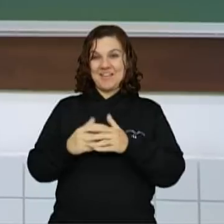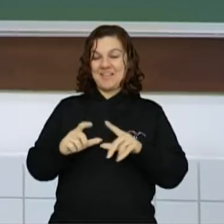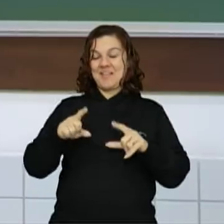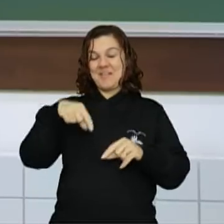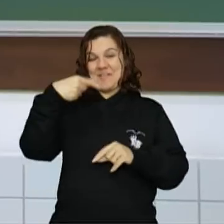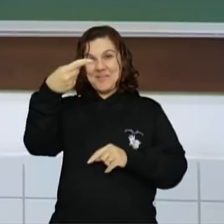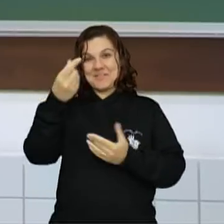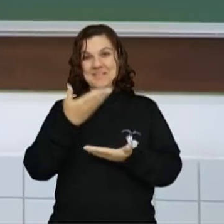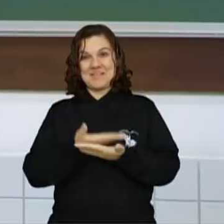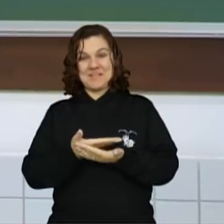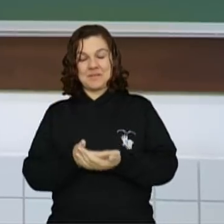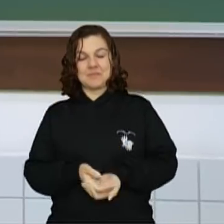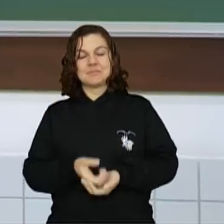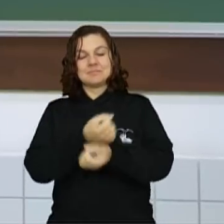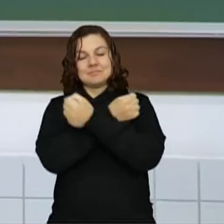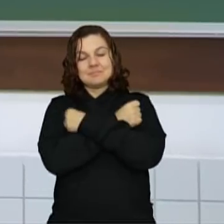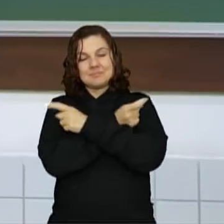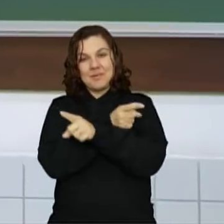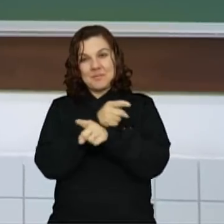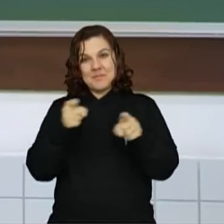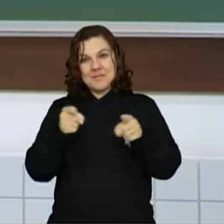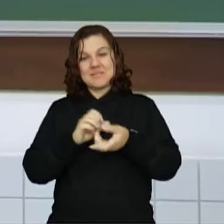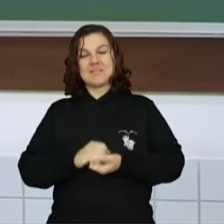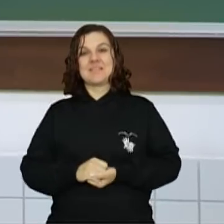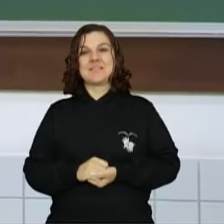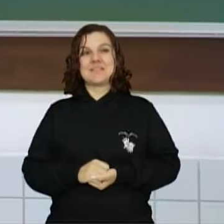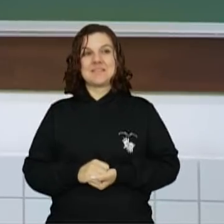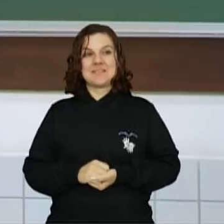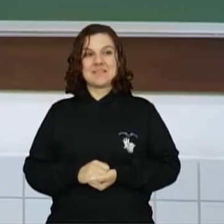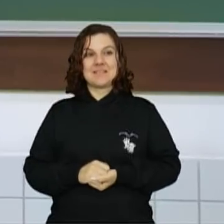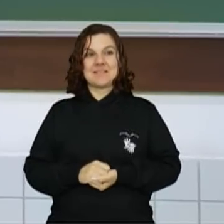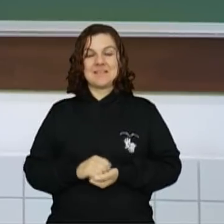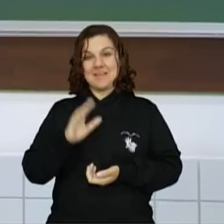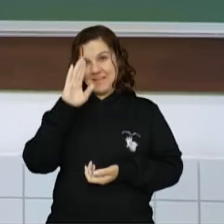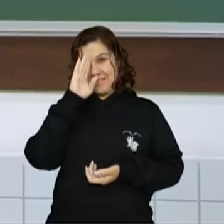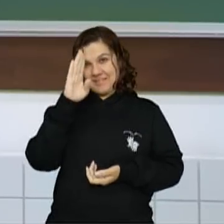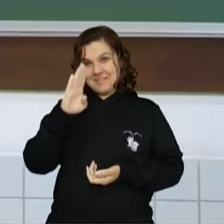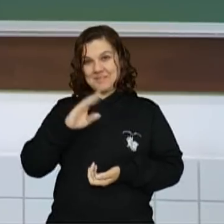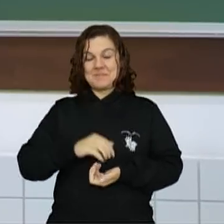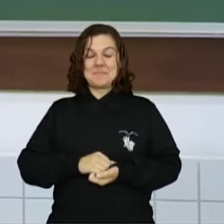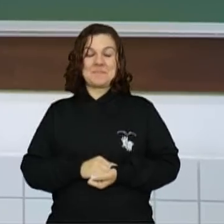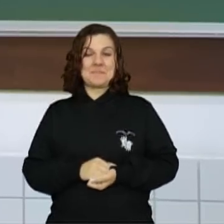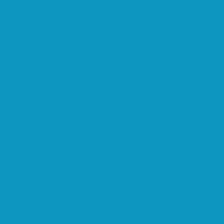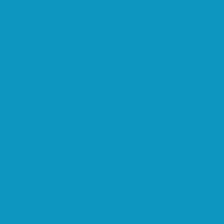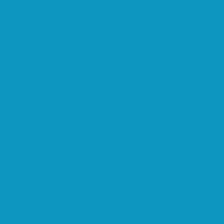próxima aula. O meu abraço a todos e a todas e até mais.